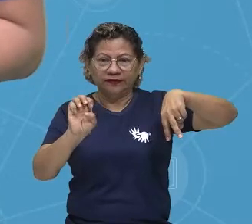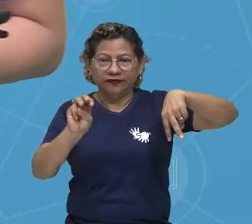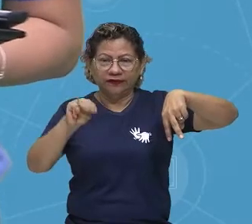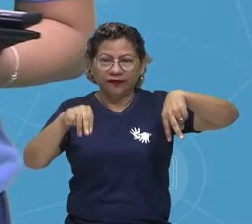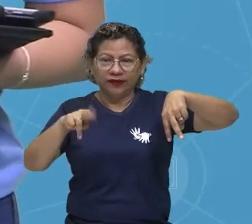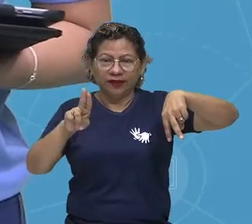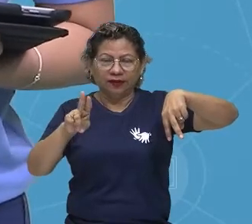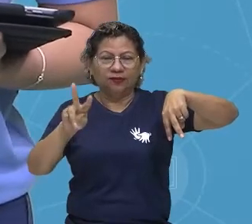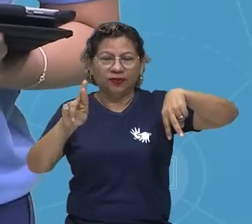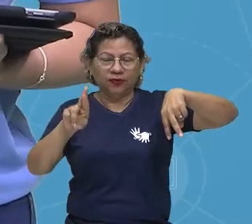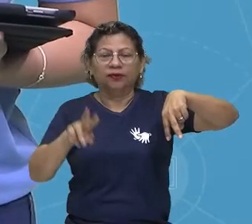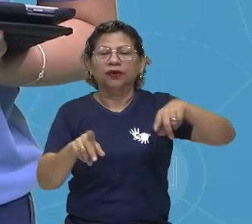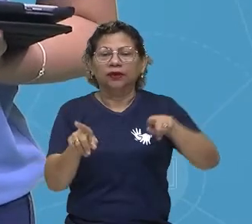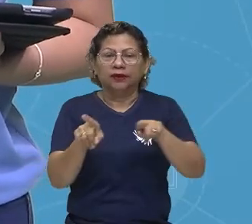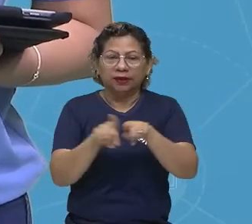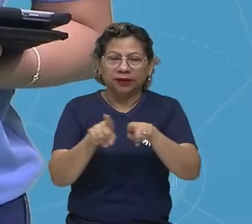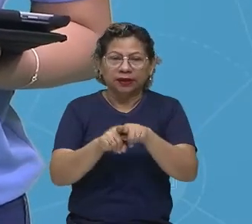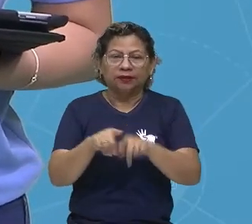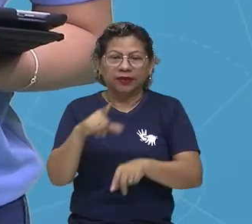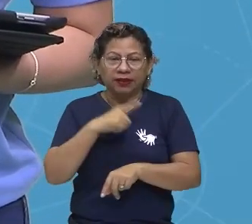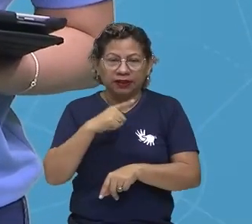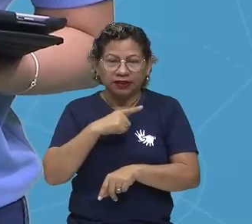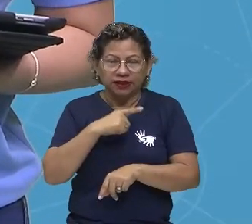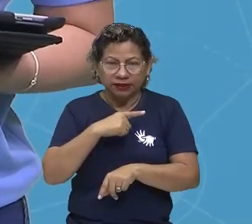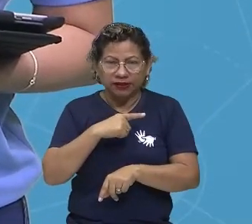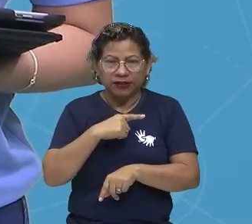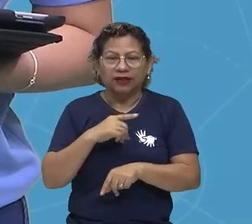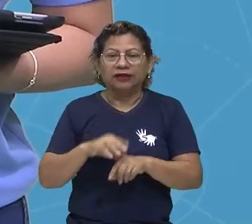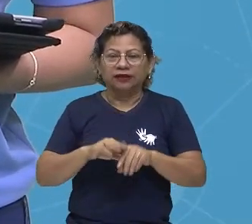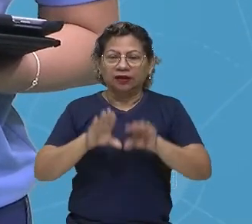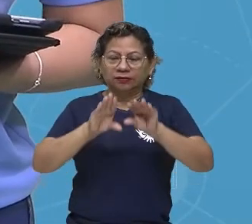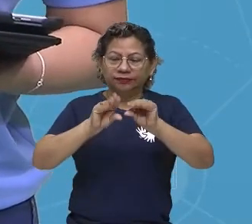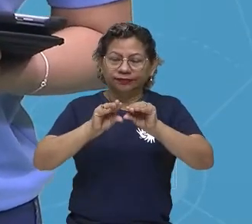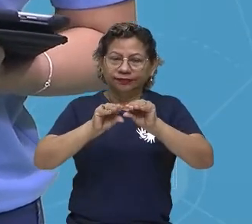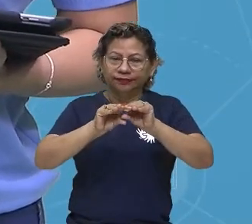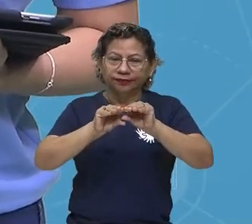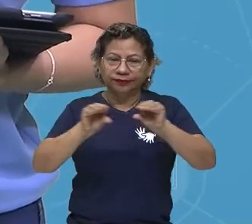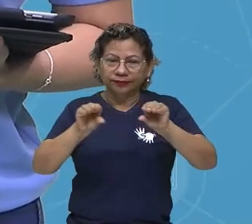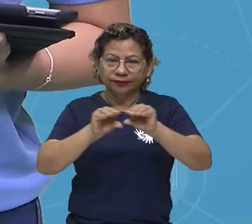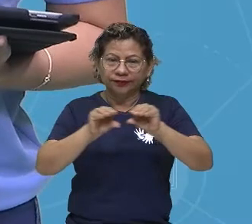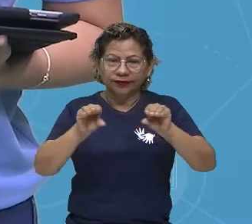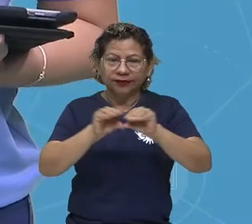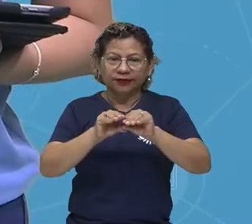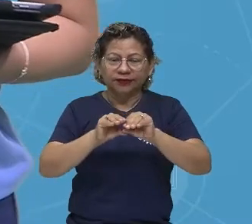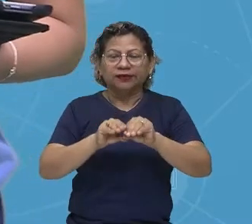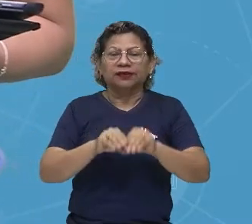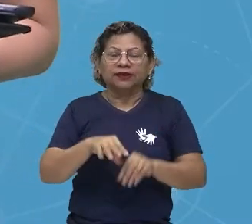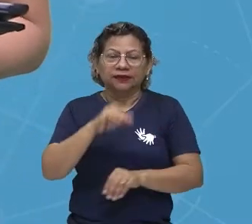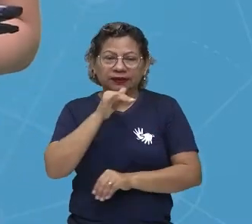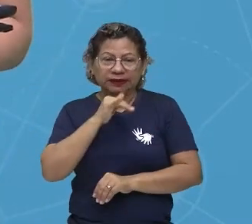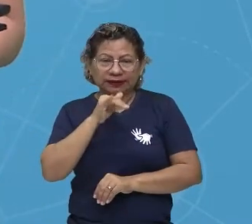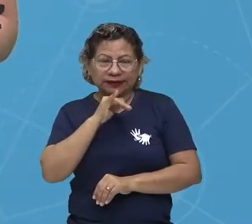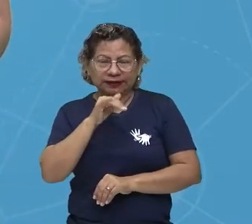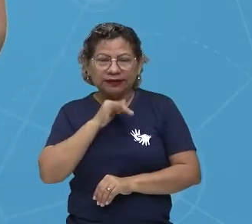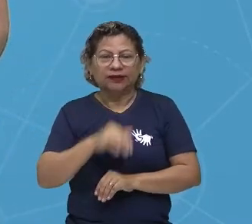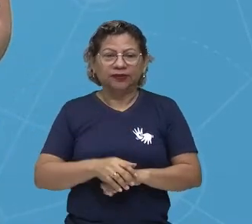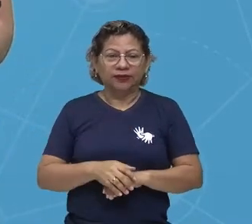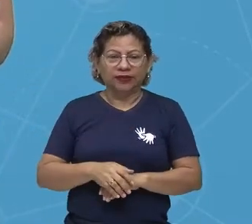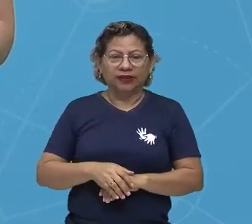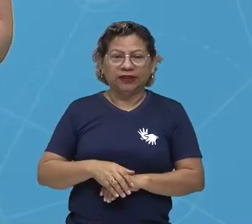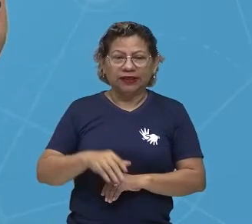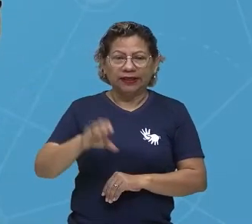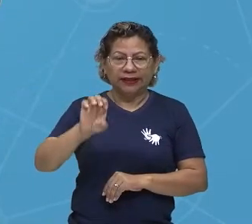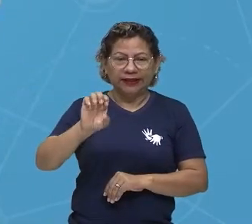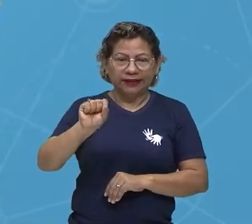além dele nós temos o exemplo de ossos que são chamados de ossos chatos ou planos como por exemplo a escápula né que a gente observou